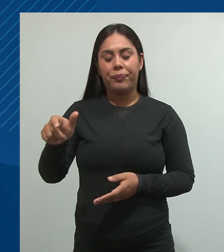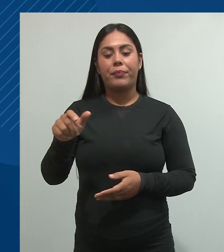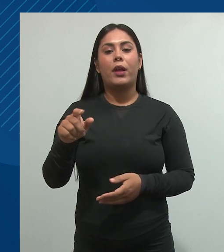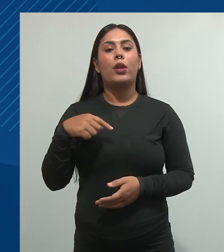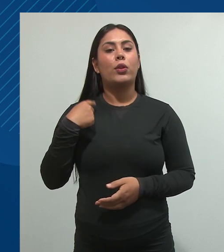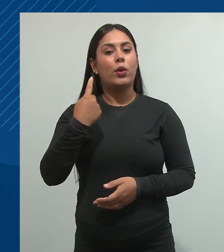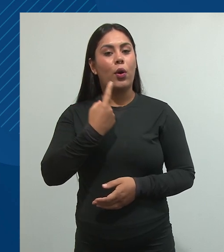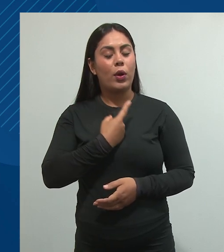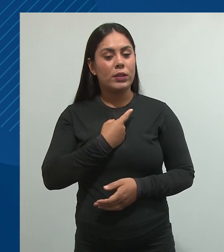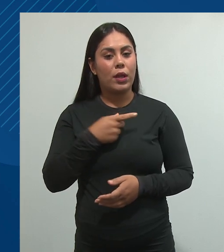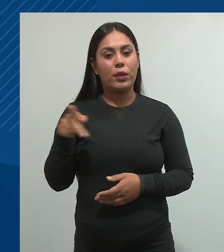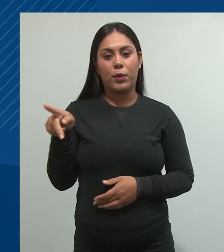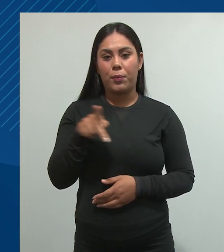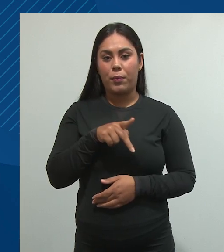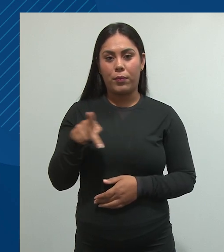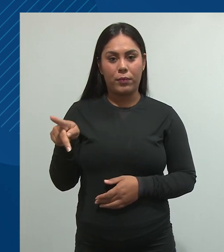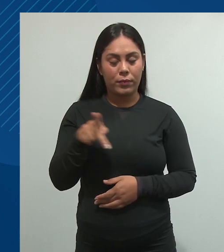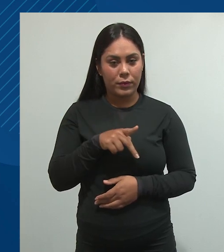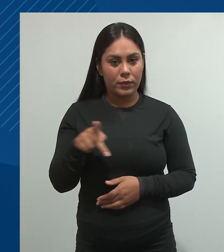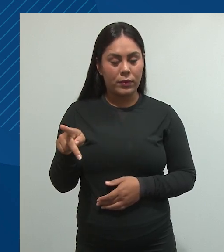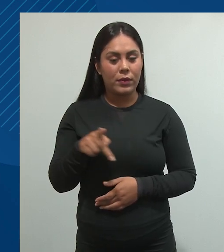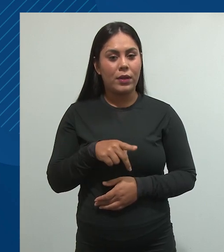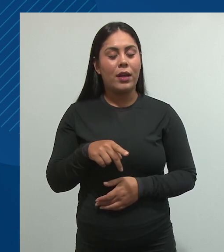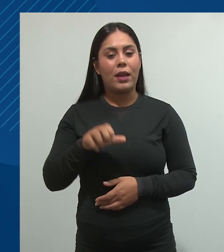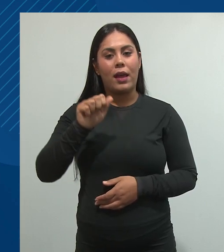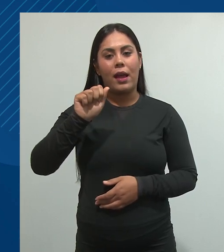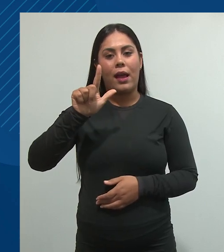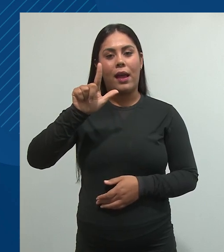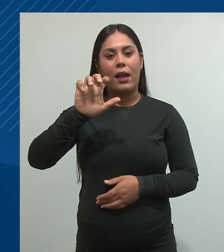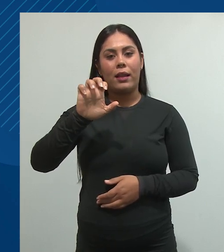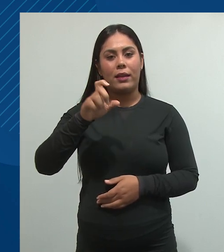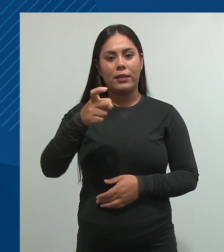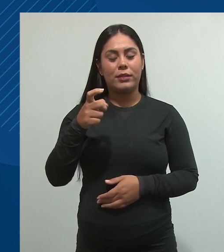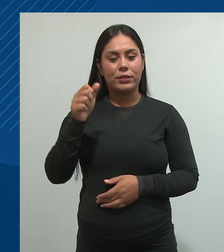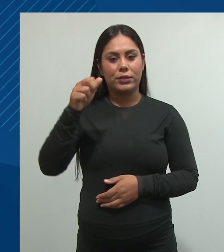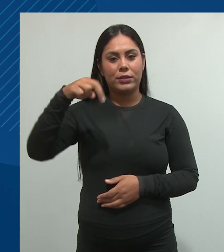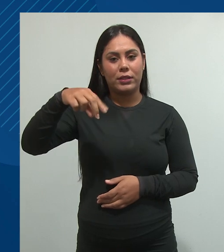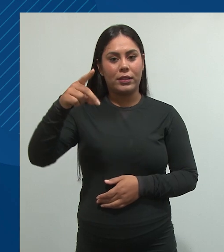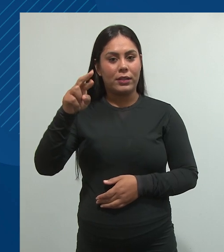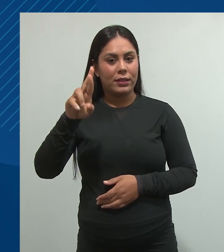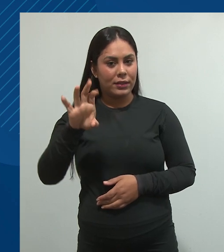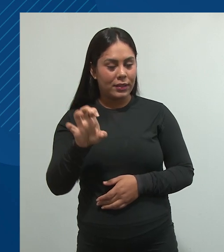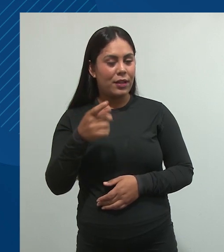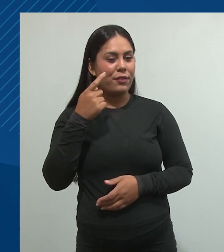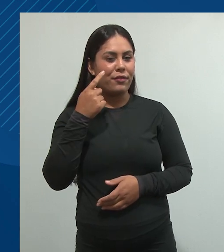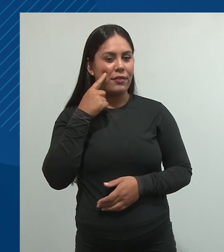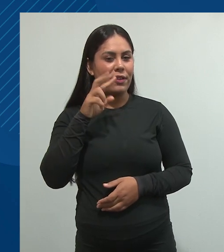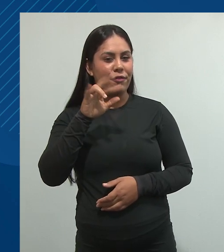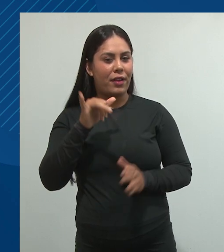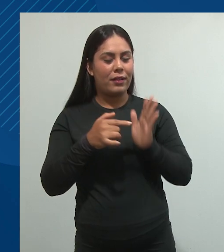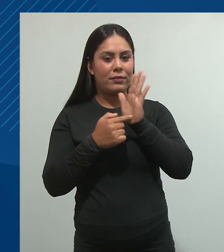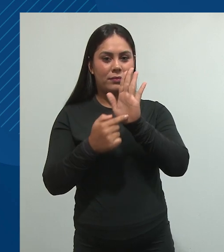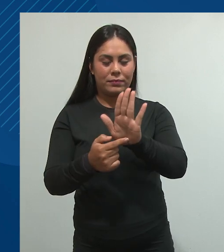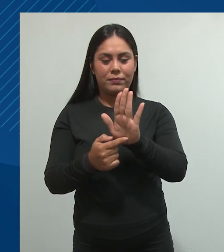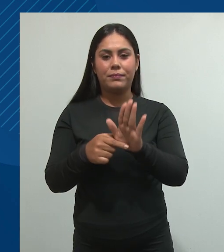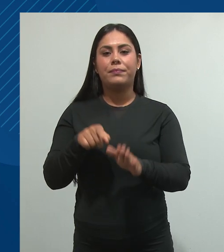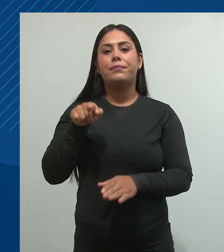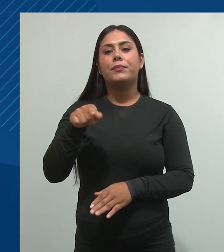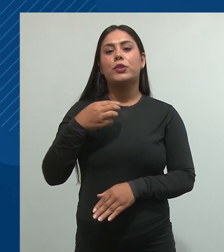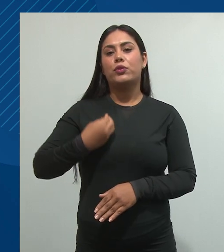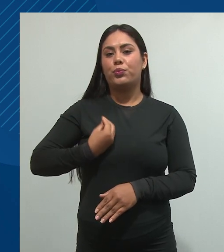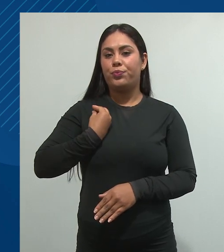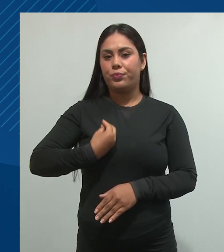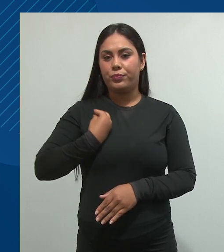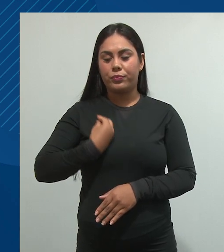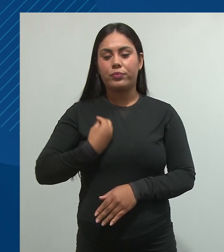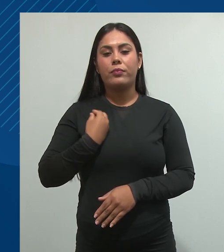Nós estamos aqui com o professor, eu chamo de Alexandre, tá, gente? Mas ele vai se apresentar. Com o professor Alexandre,